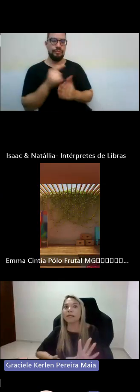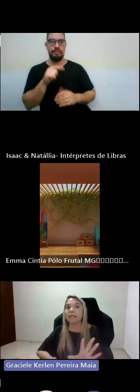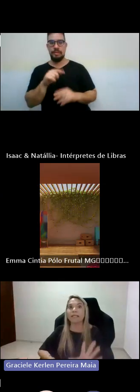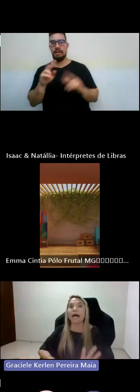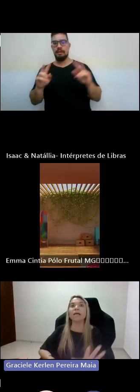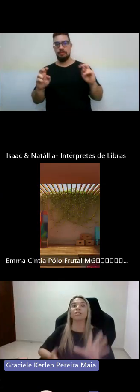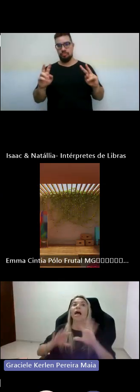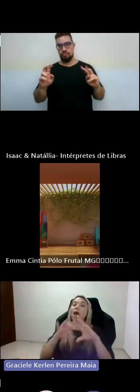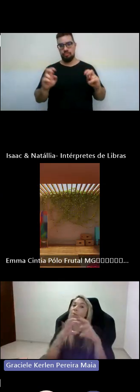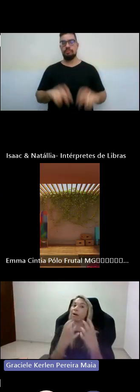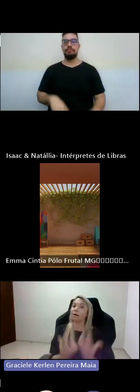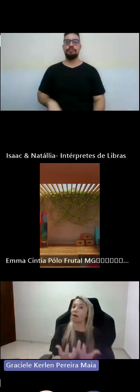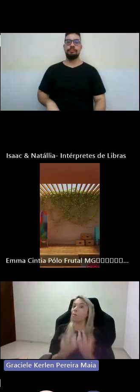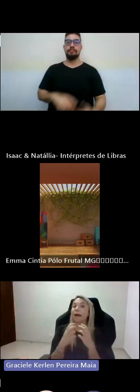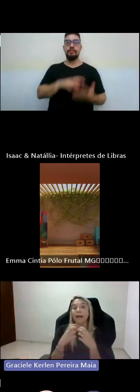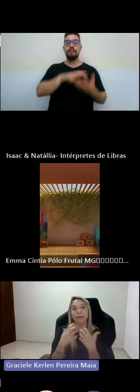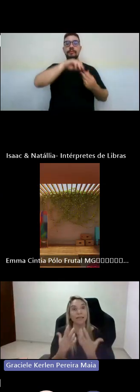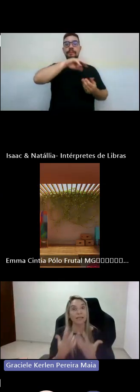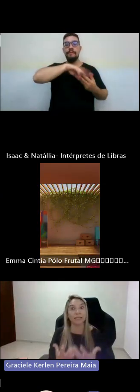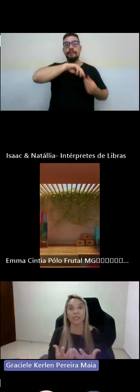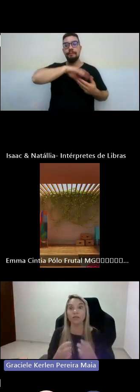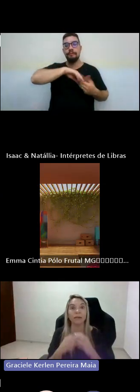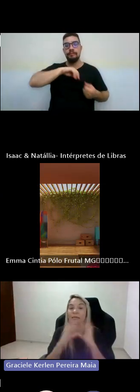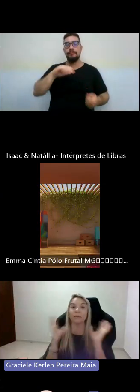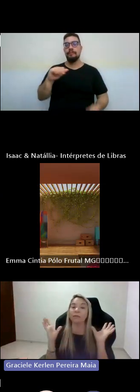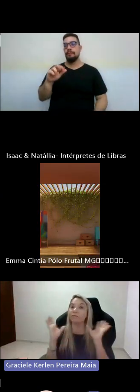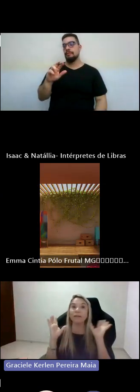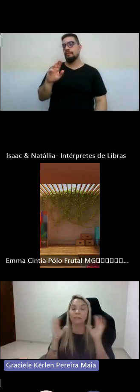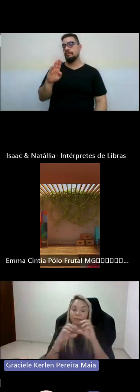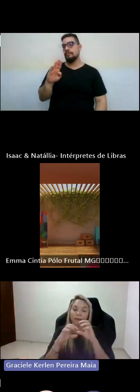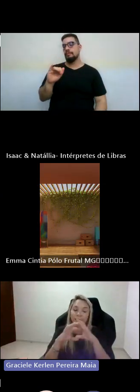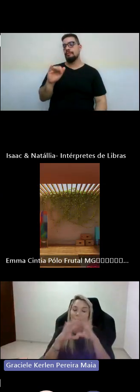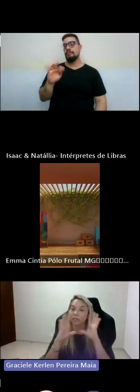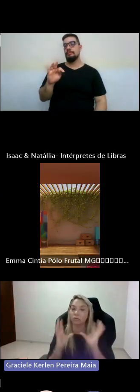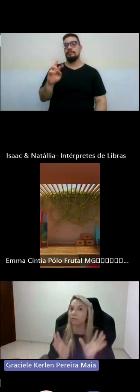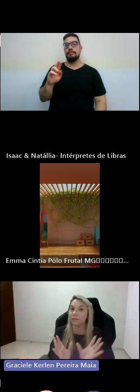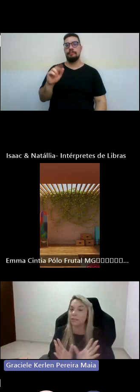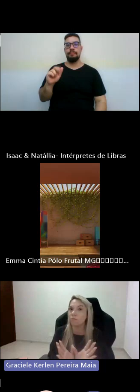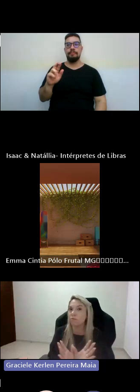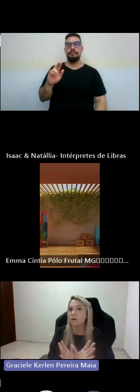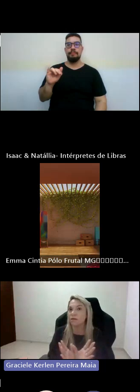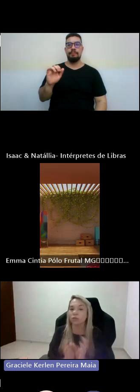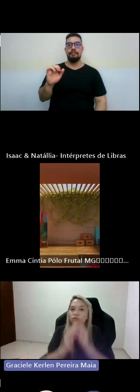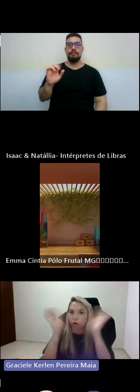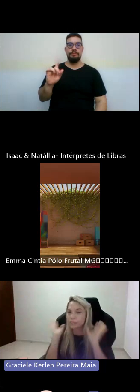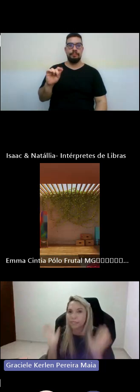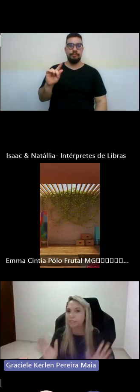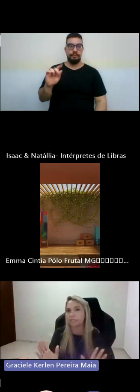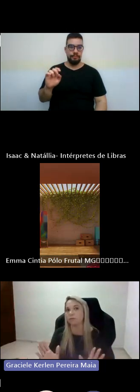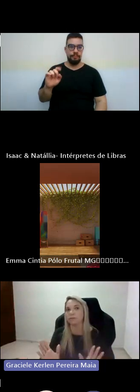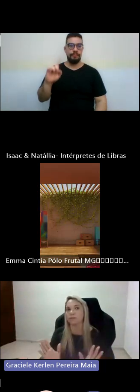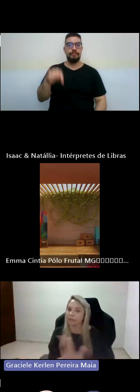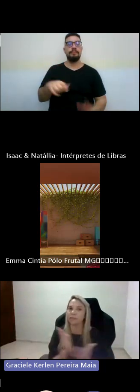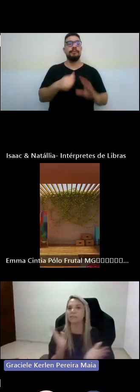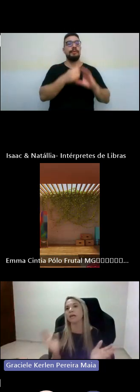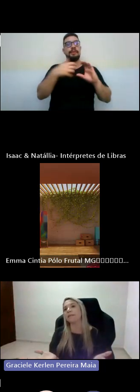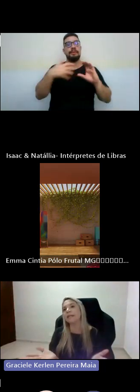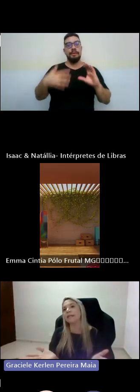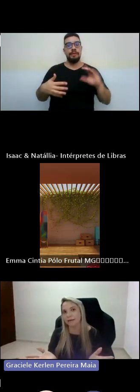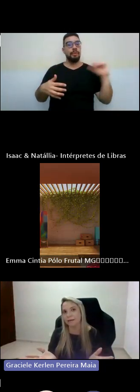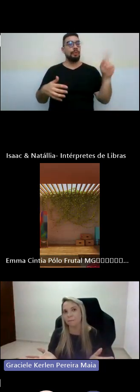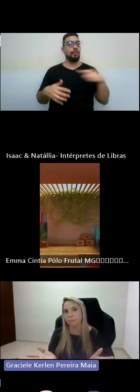a arbitrariedade é uma característica de uma língua característica universal, de todas as línguas. Tem